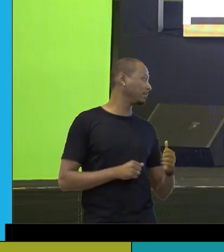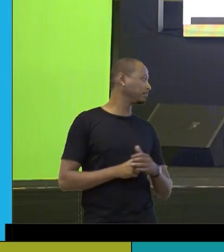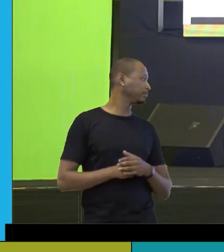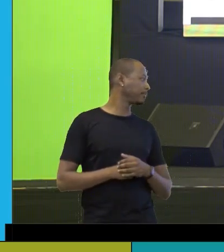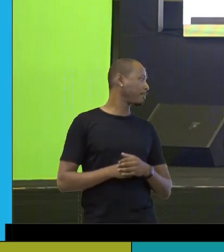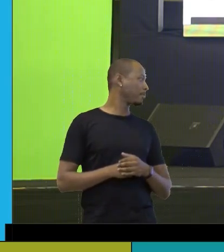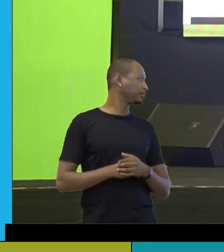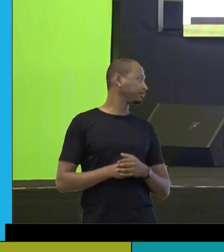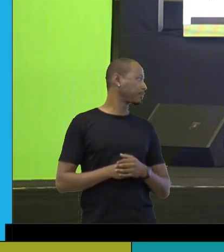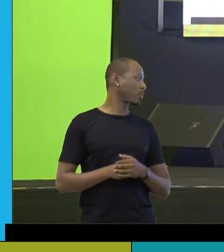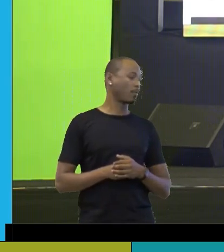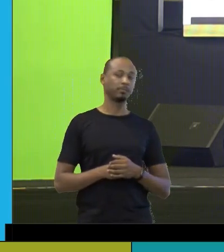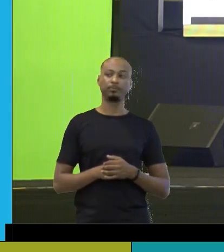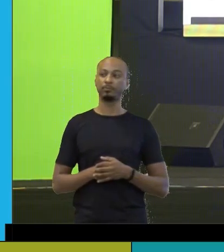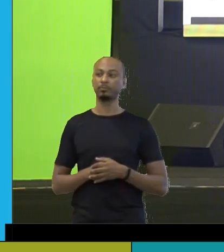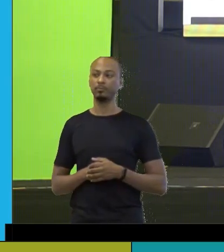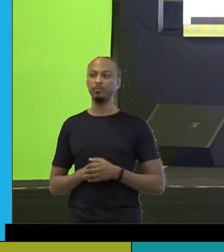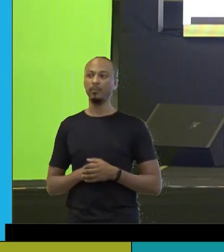Já avisou?